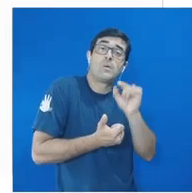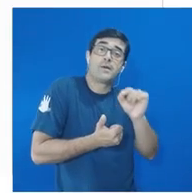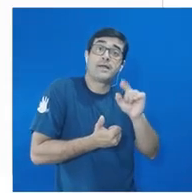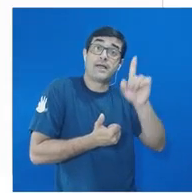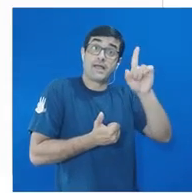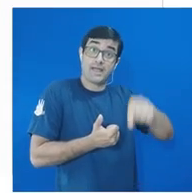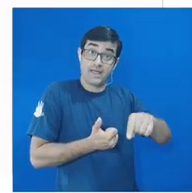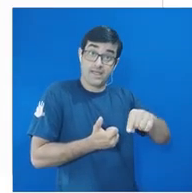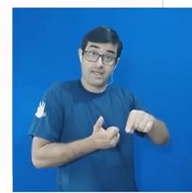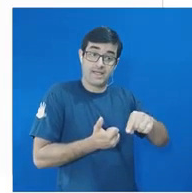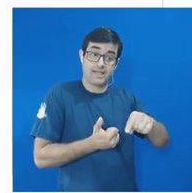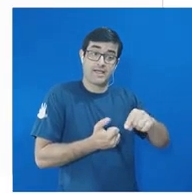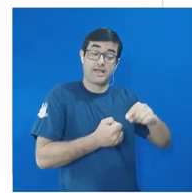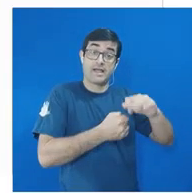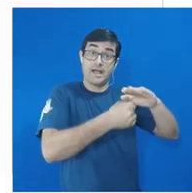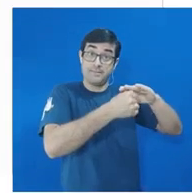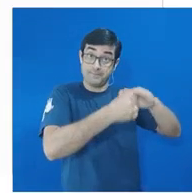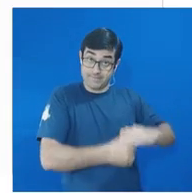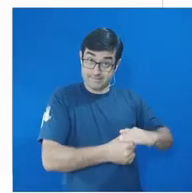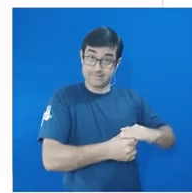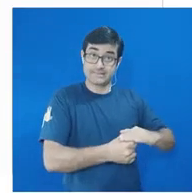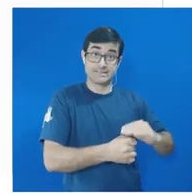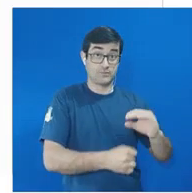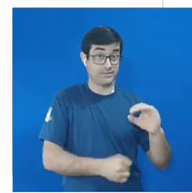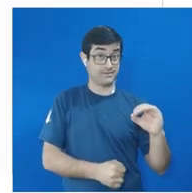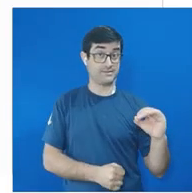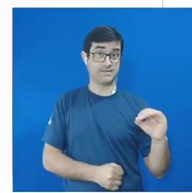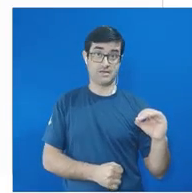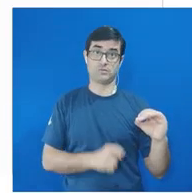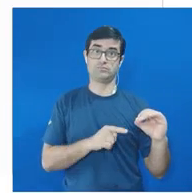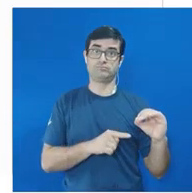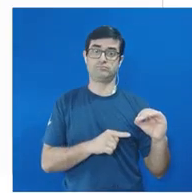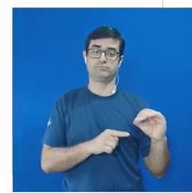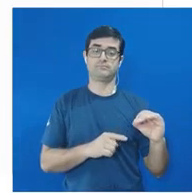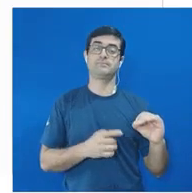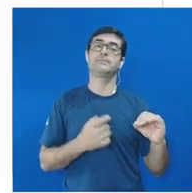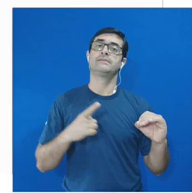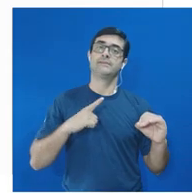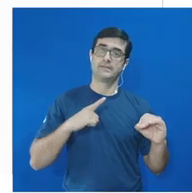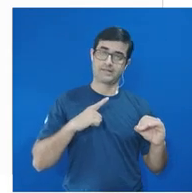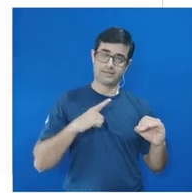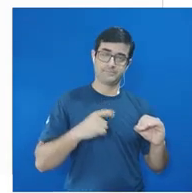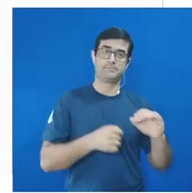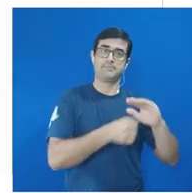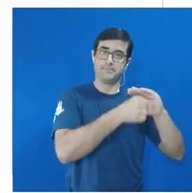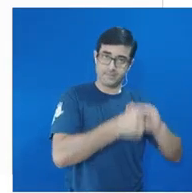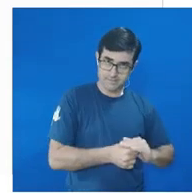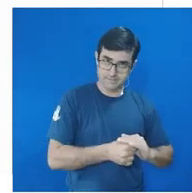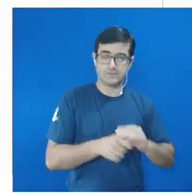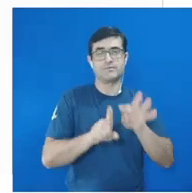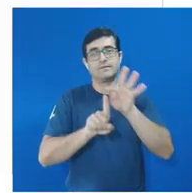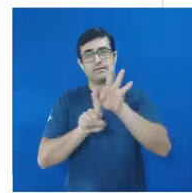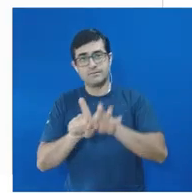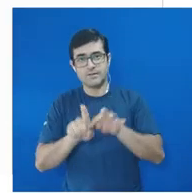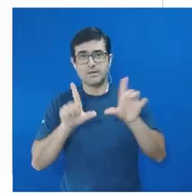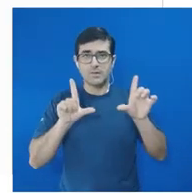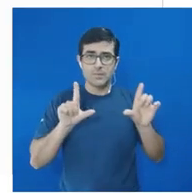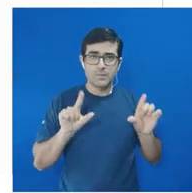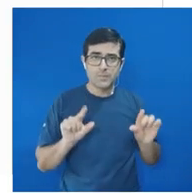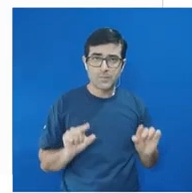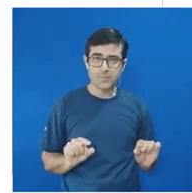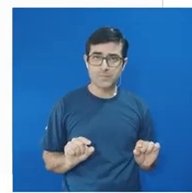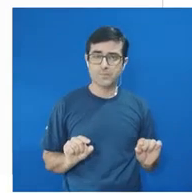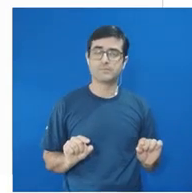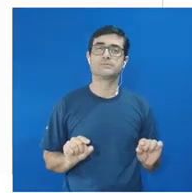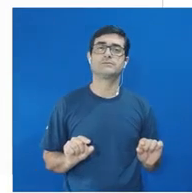a pressão tende a zero. Ou seja, a pressões baixas e temperaturas